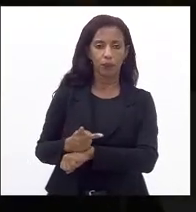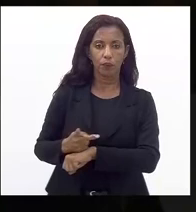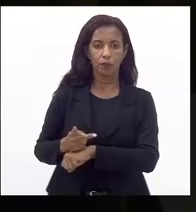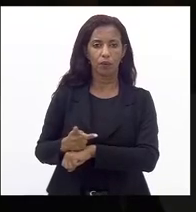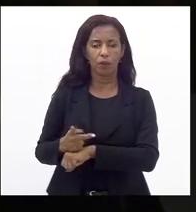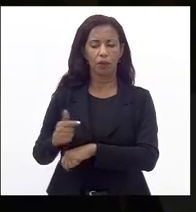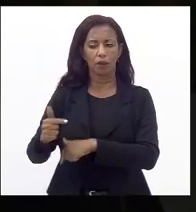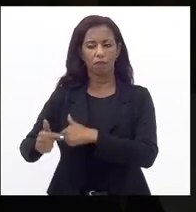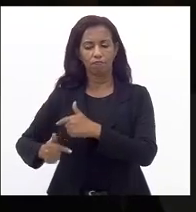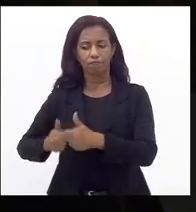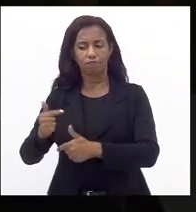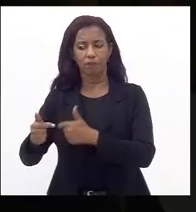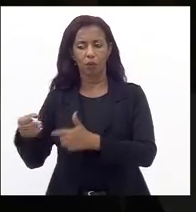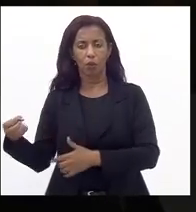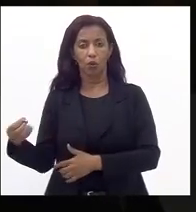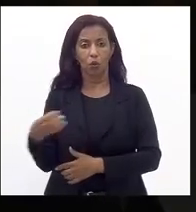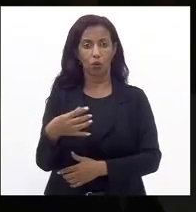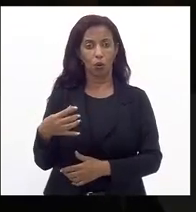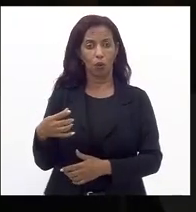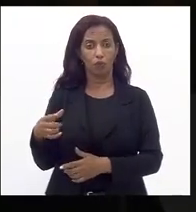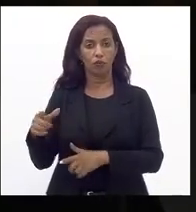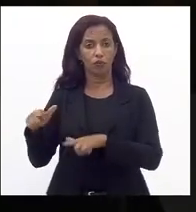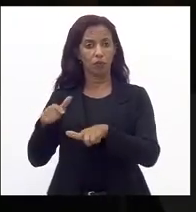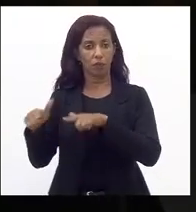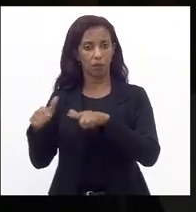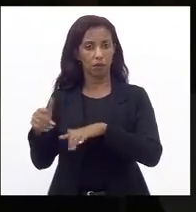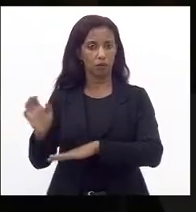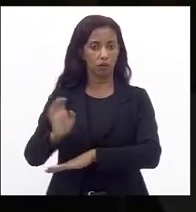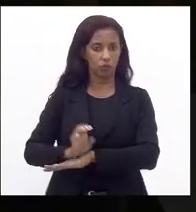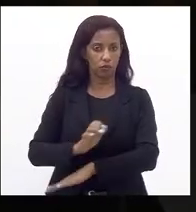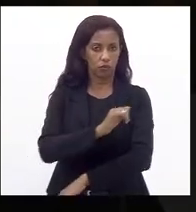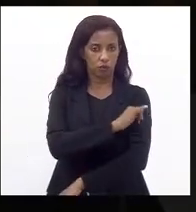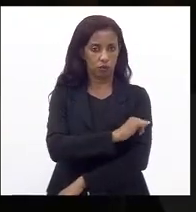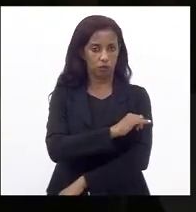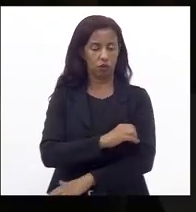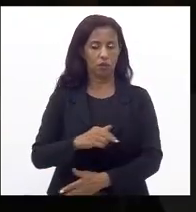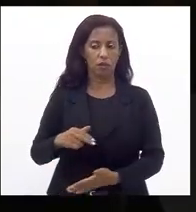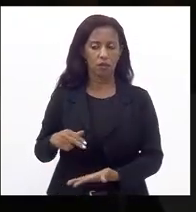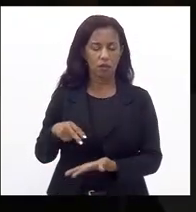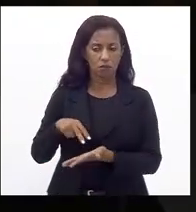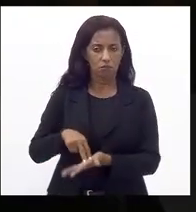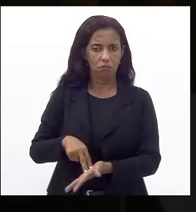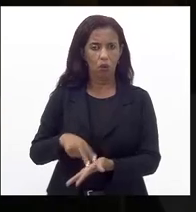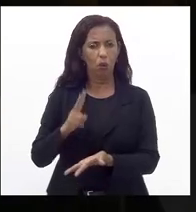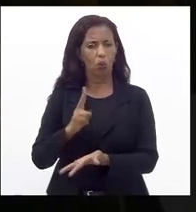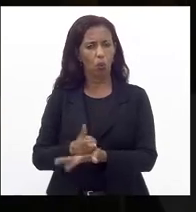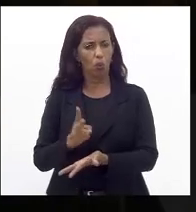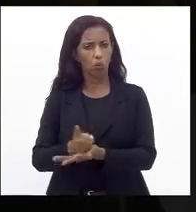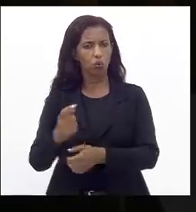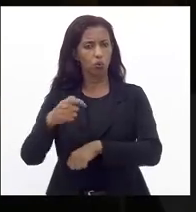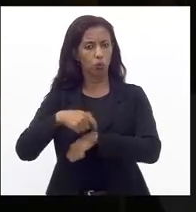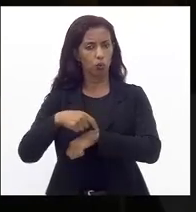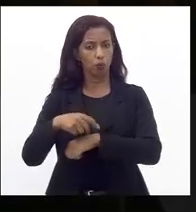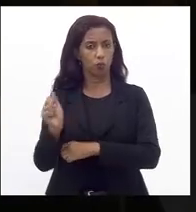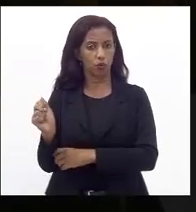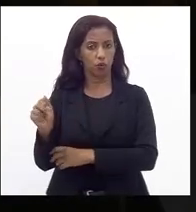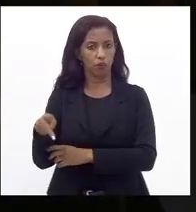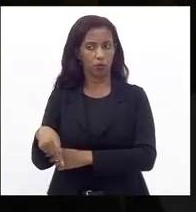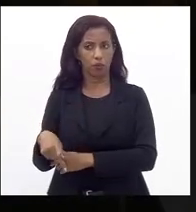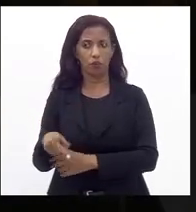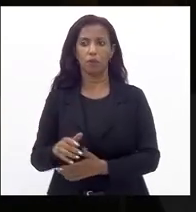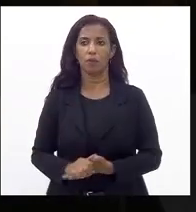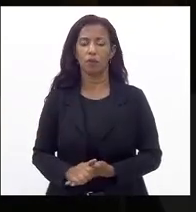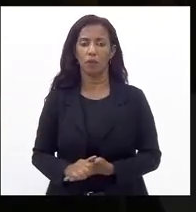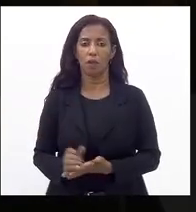fazer com que para os novos servidores do Estado do Rio de Janeiro se mantenha no momento da aposentadoria